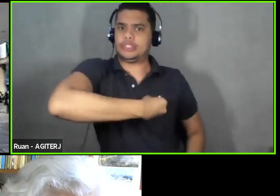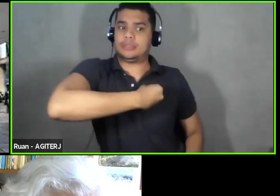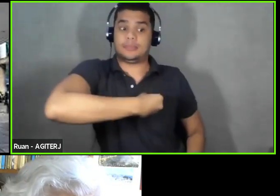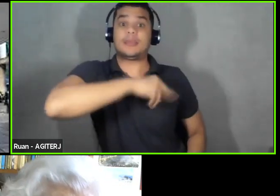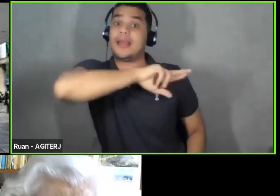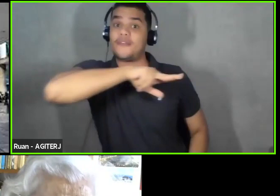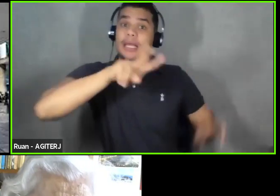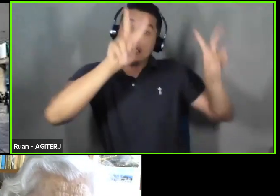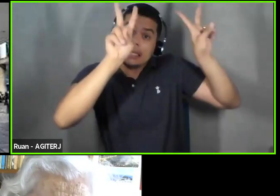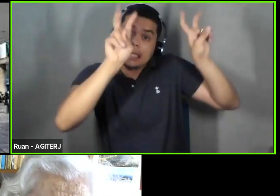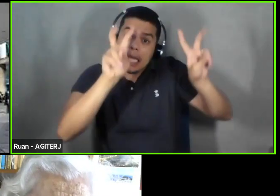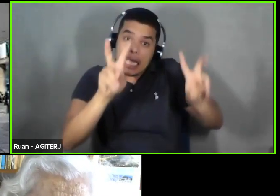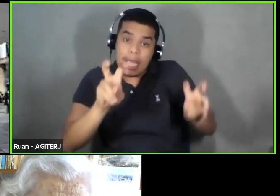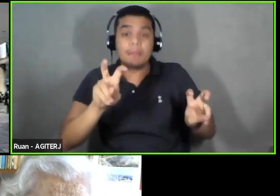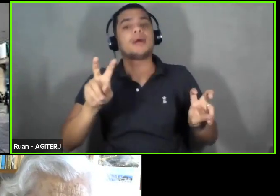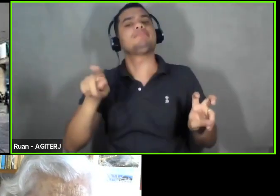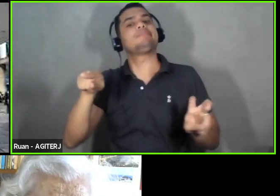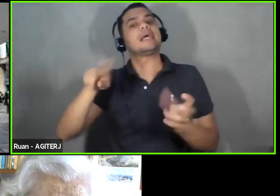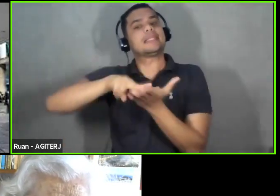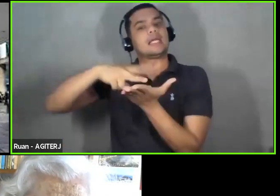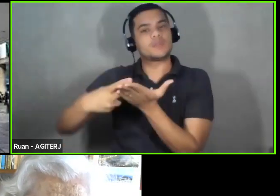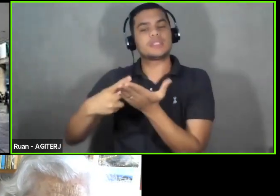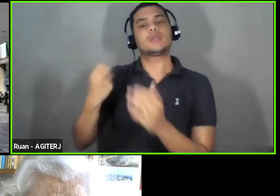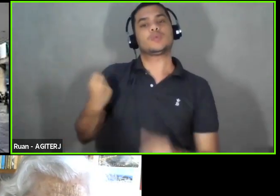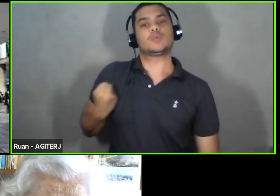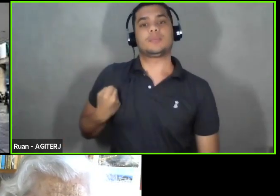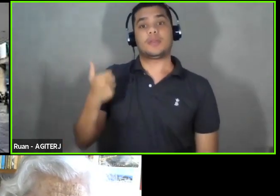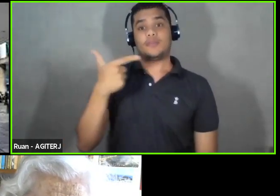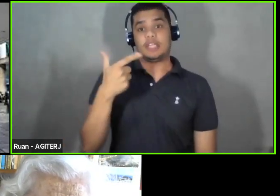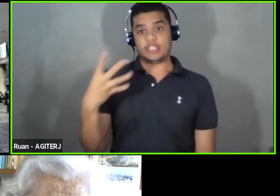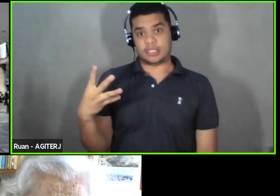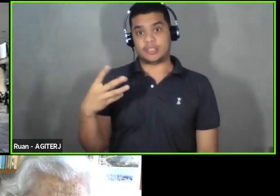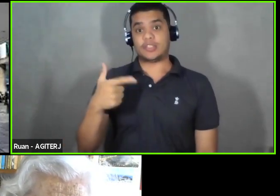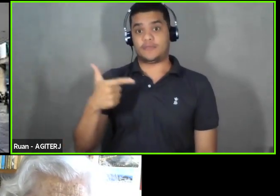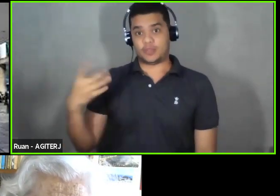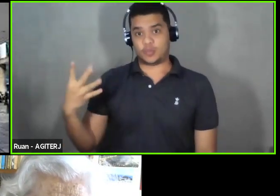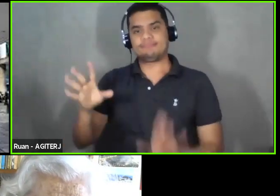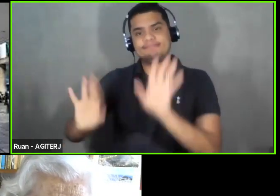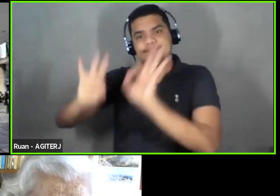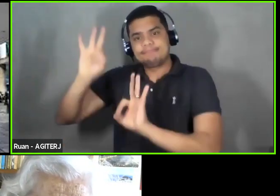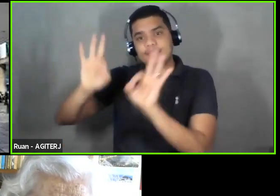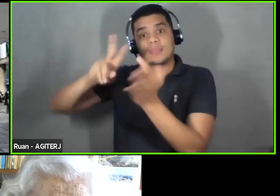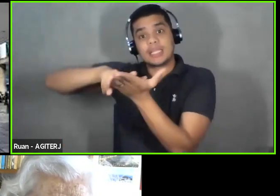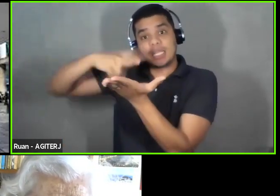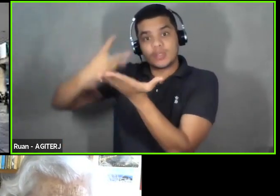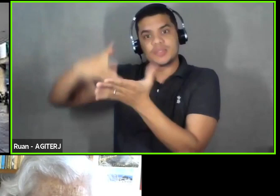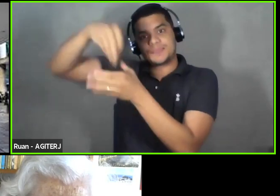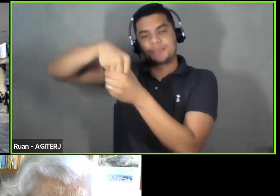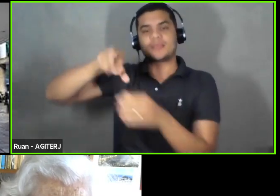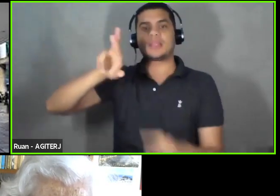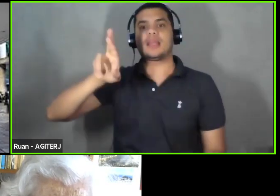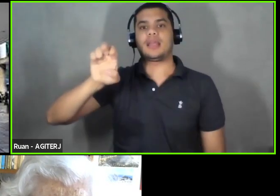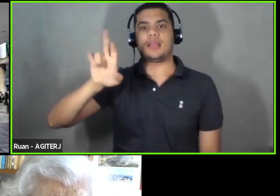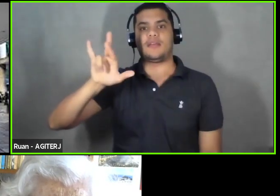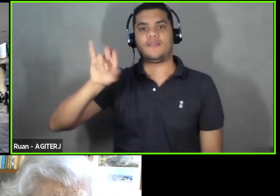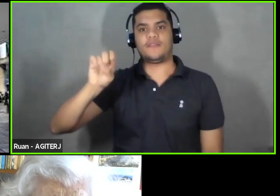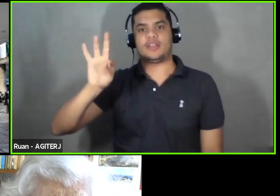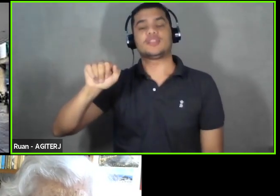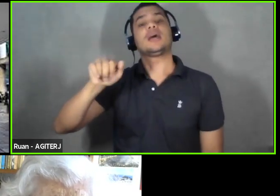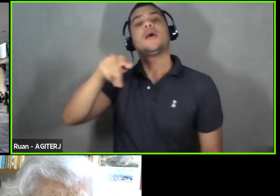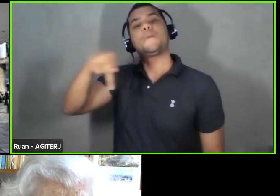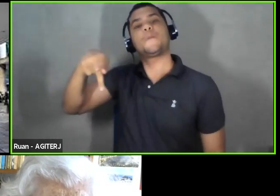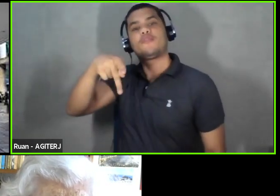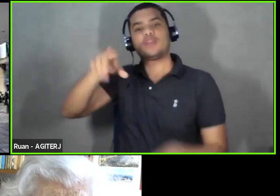sobre tradução, 23 e 24, organizados para tradução em revista pelos professores do nosso curso de especialização